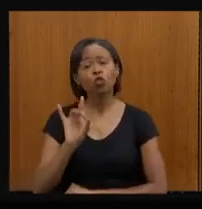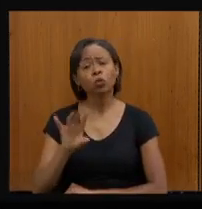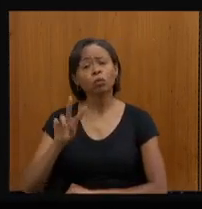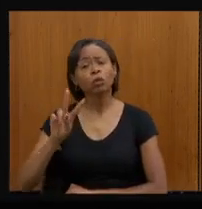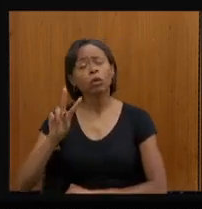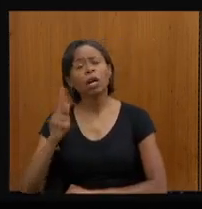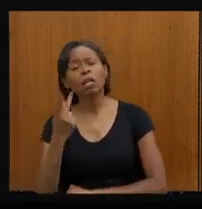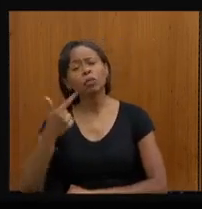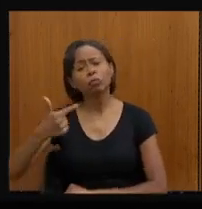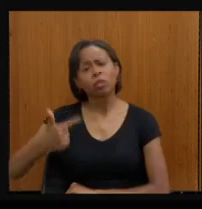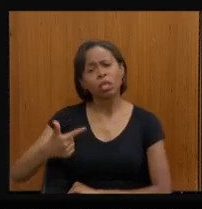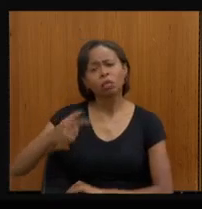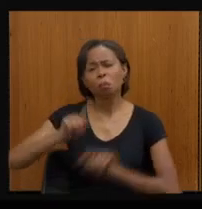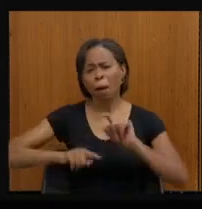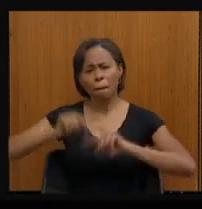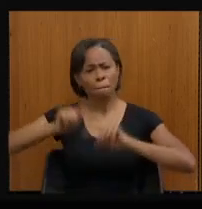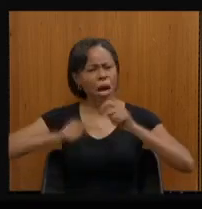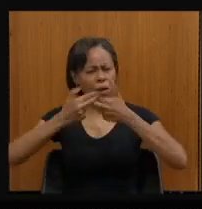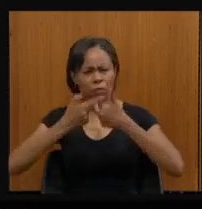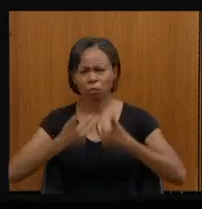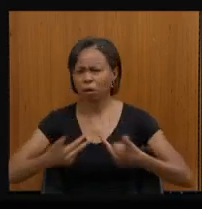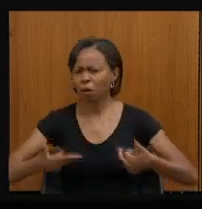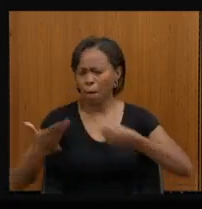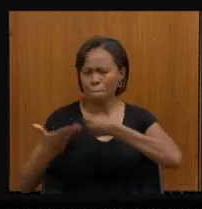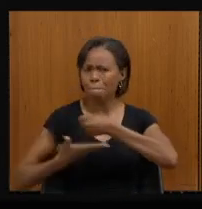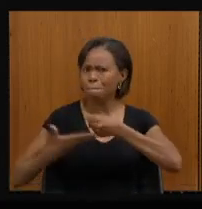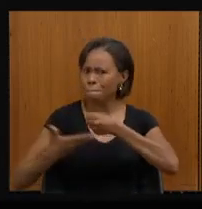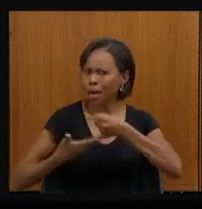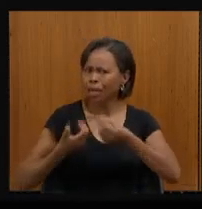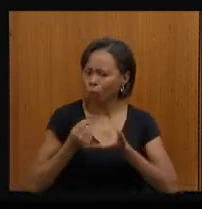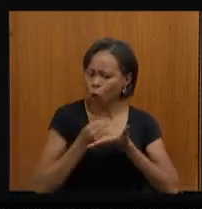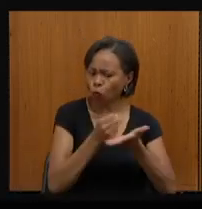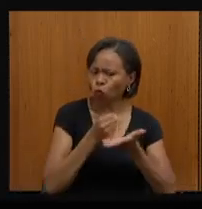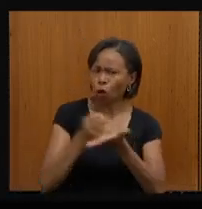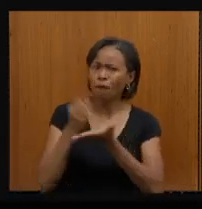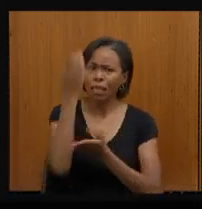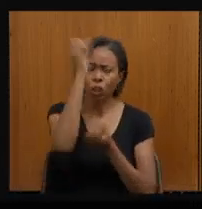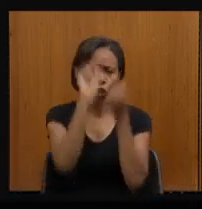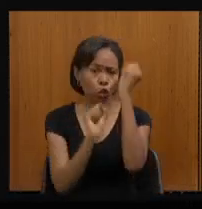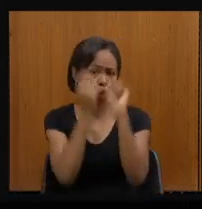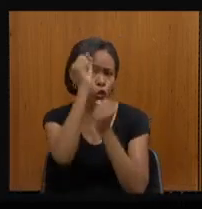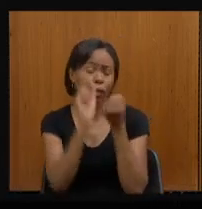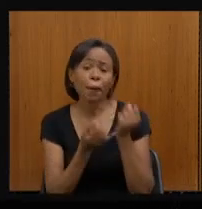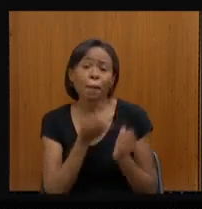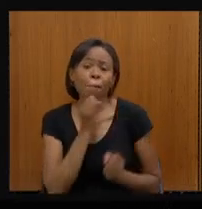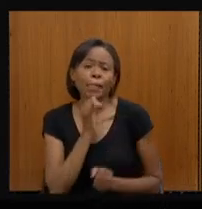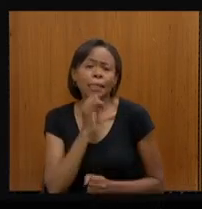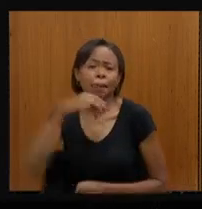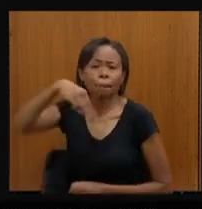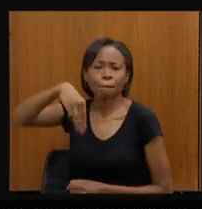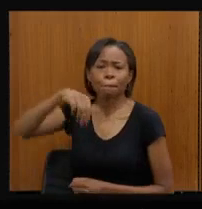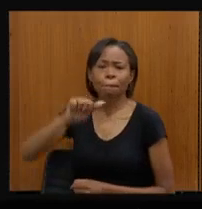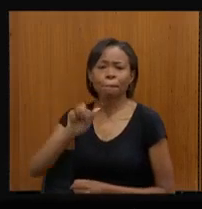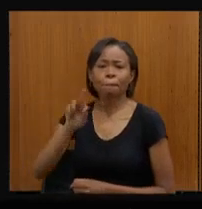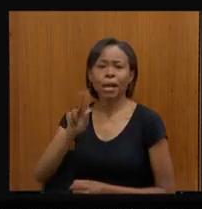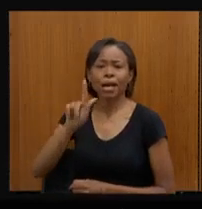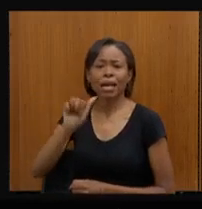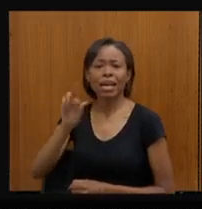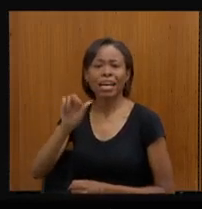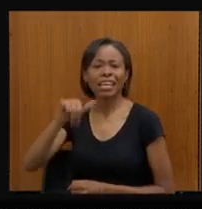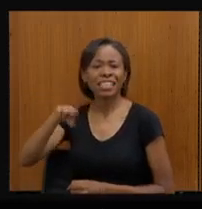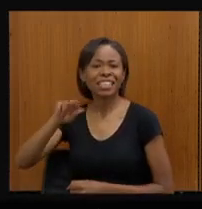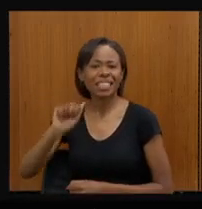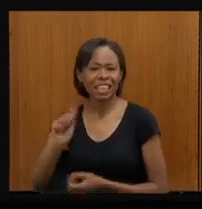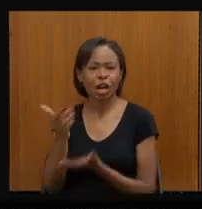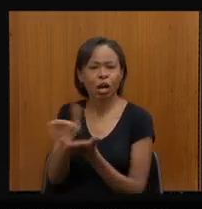utilizado como matéria-prima para muitas indústrias a indústria de alimentos Oi Carina hidrogenada Que nós conhecemos que leva hidrogênio